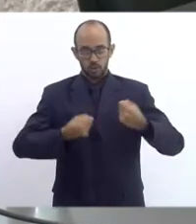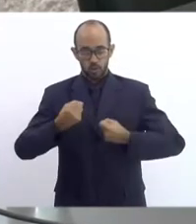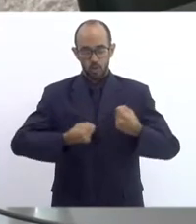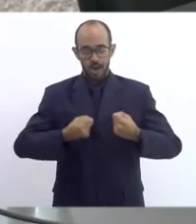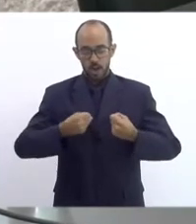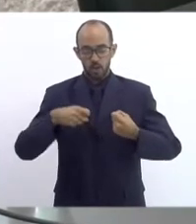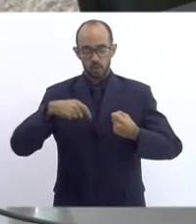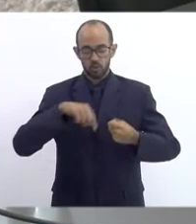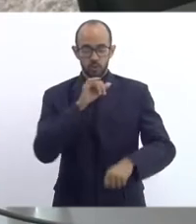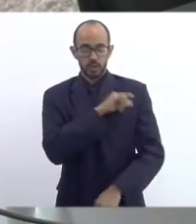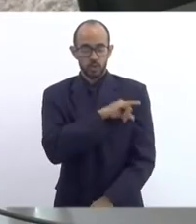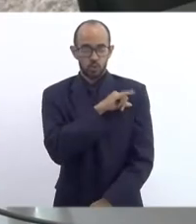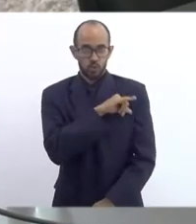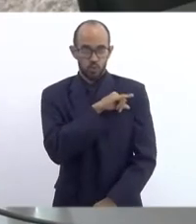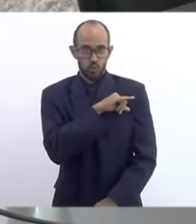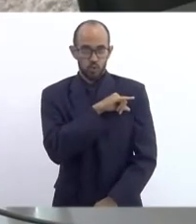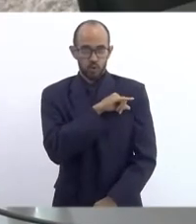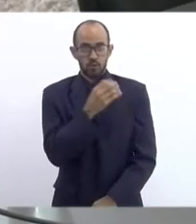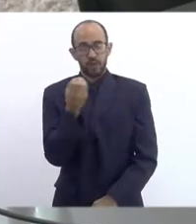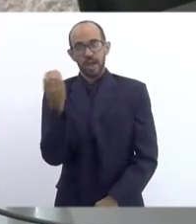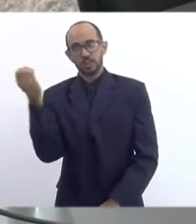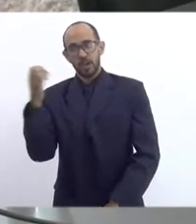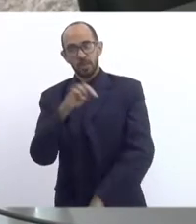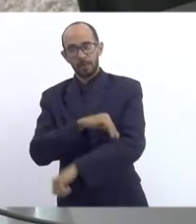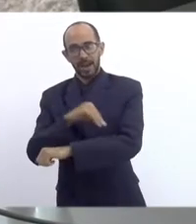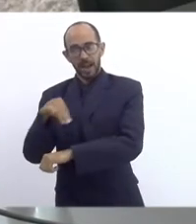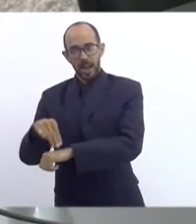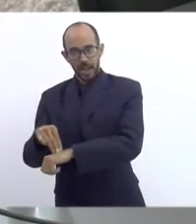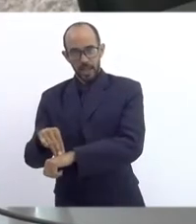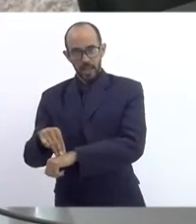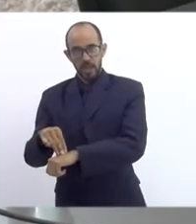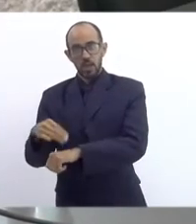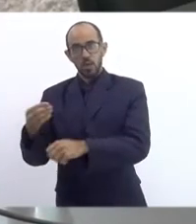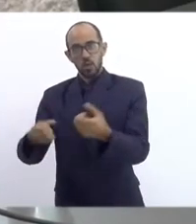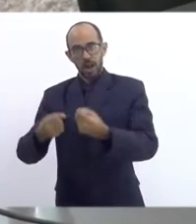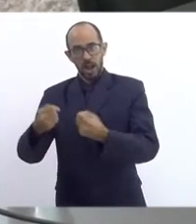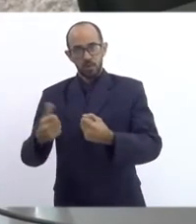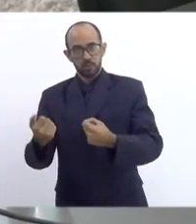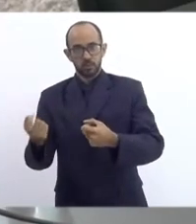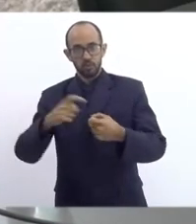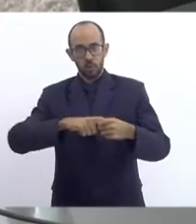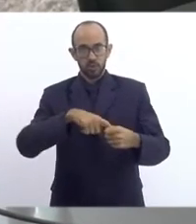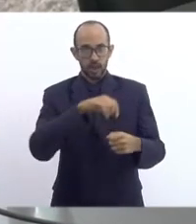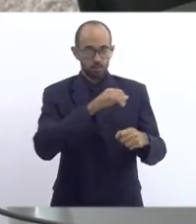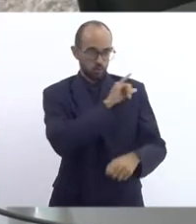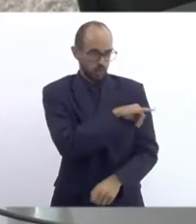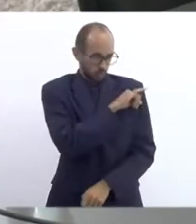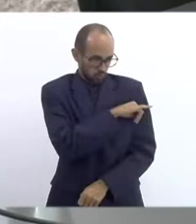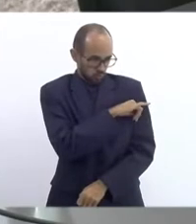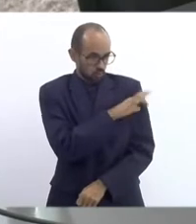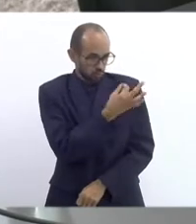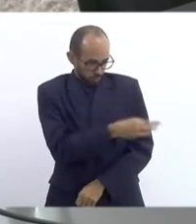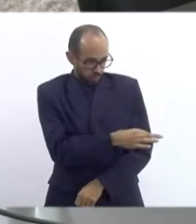no Rio de Janeiro e eu estiver em Macaé, o carro tem que voltar para o Rio. É isso.